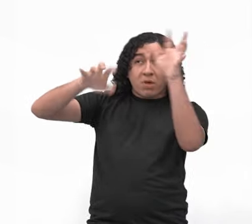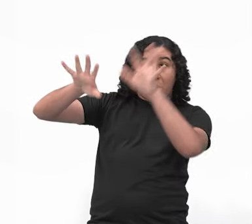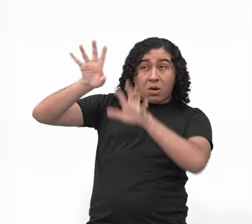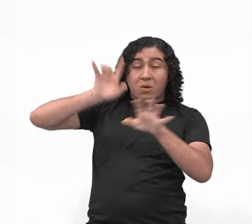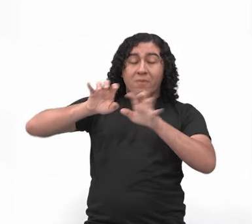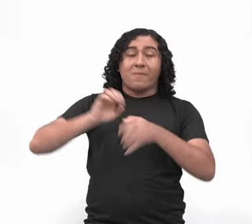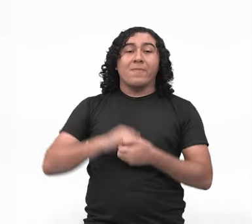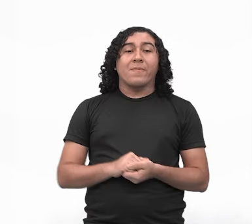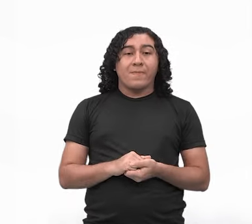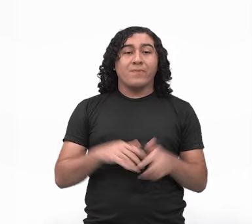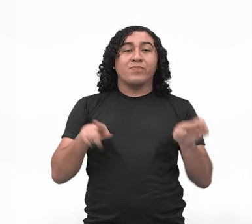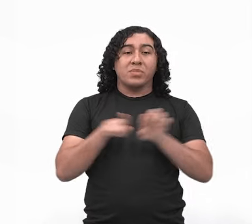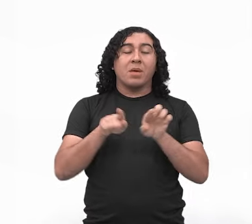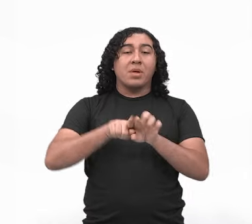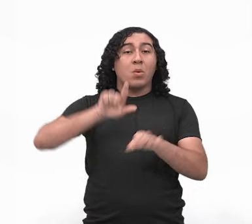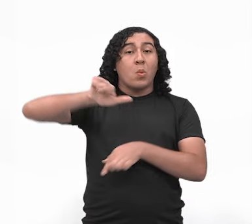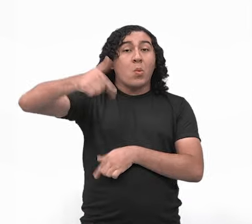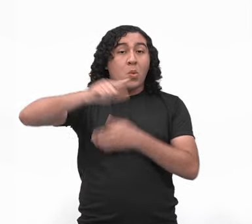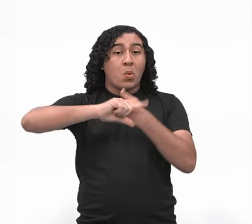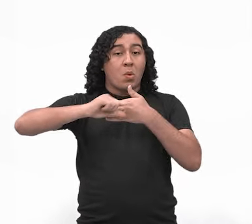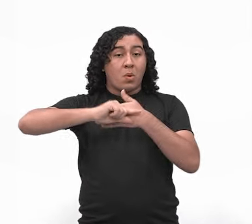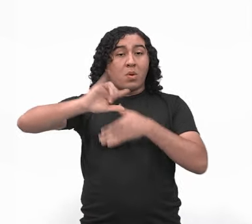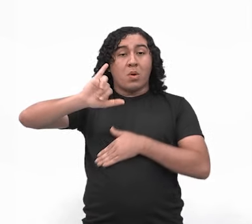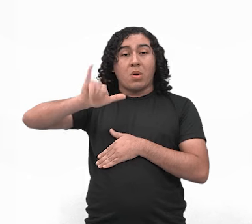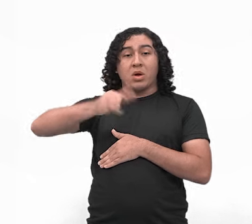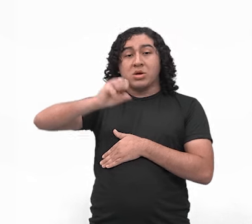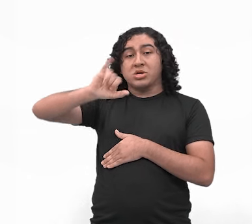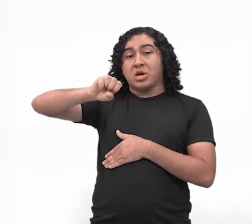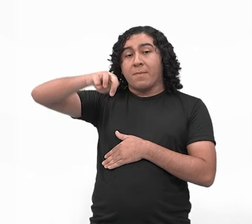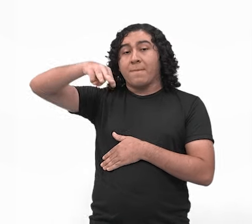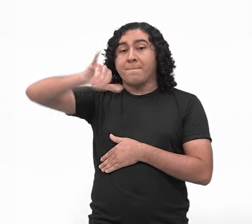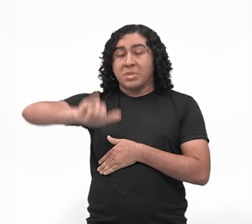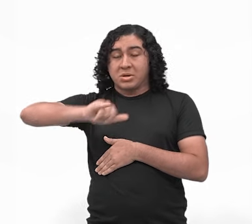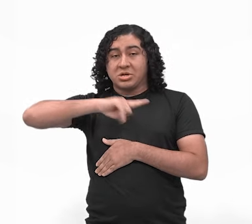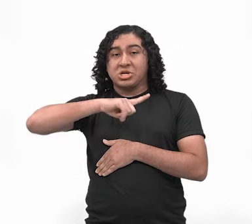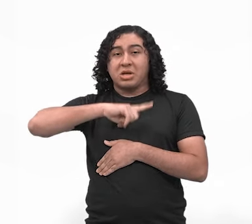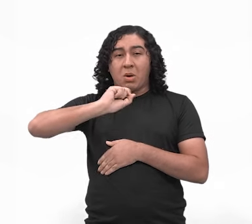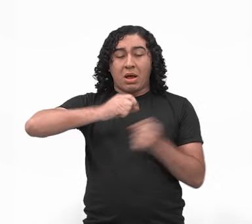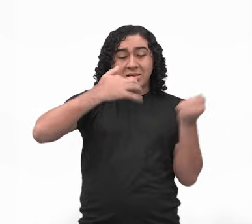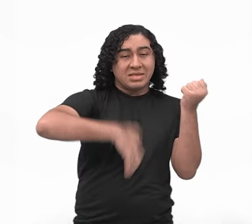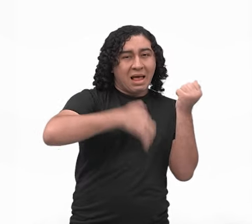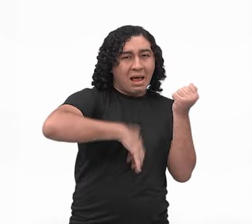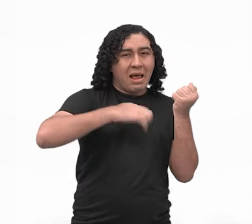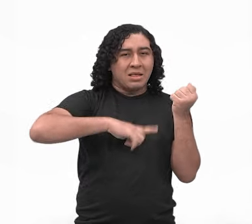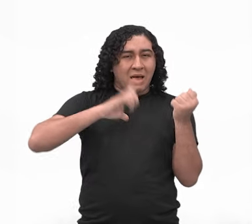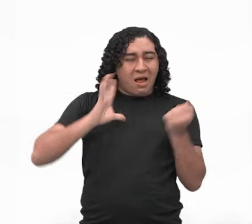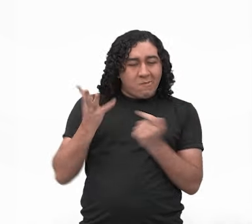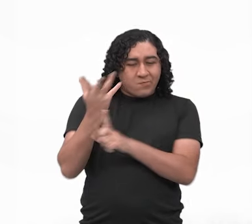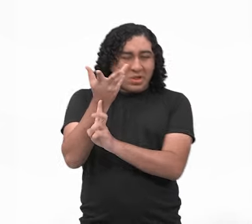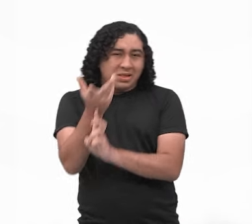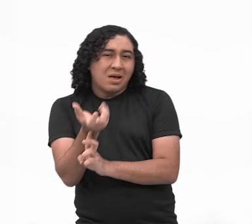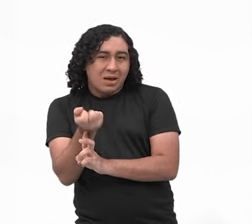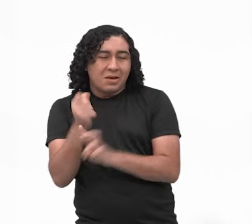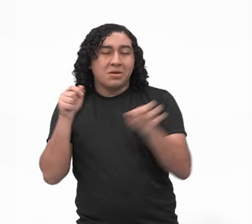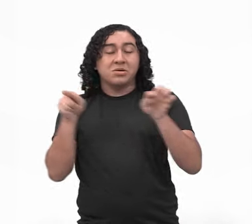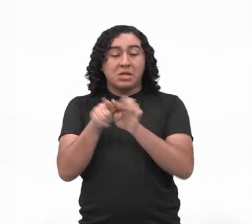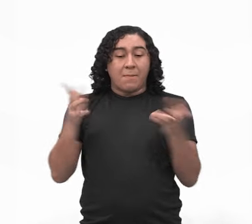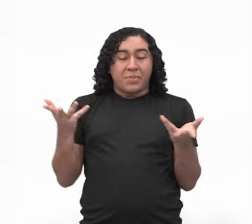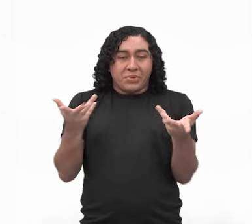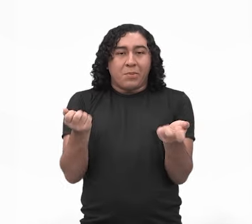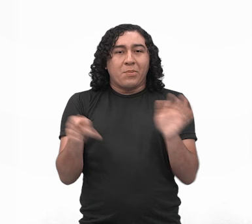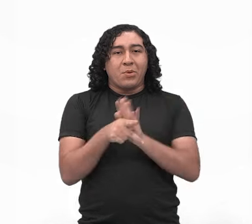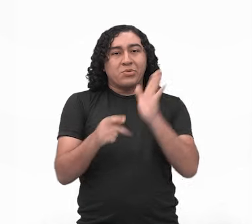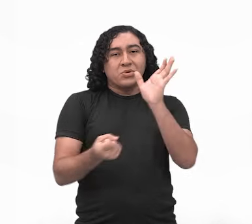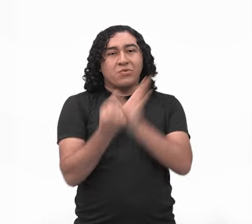tá? Falando também, conhecido por sua habilidade única na guitarra, Hendrix foi uma figura central no desenvolvimento